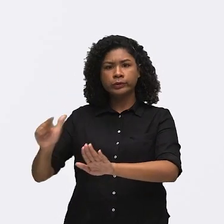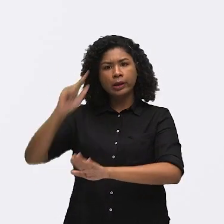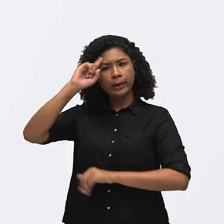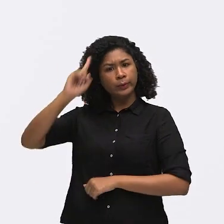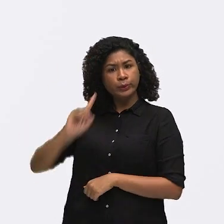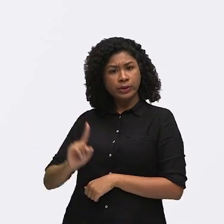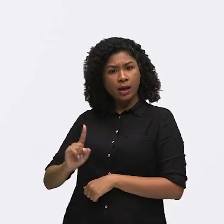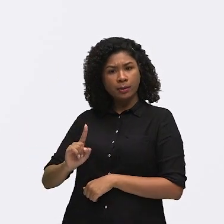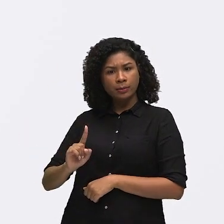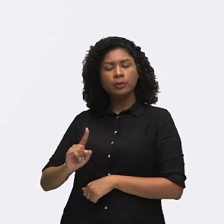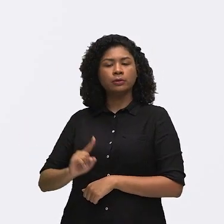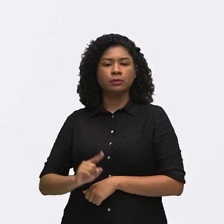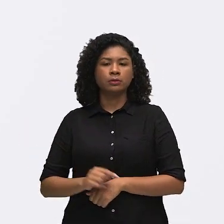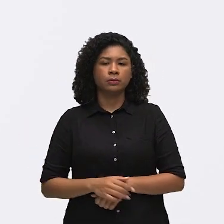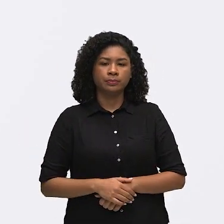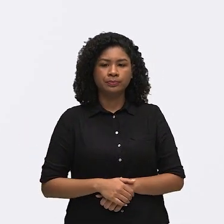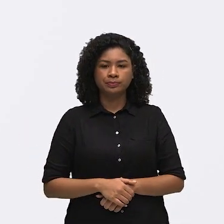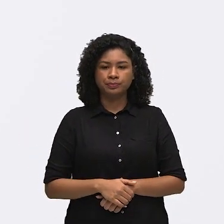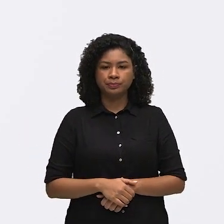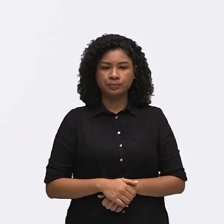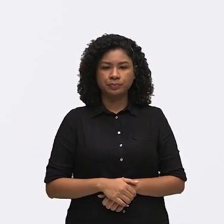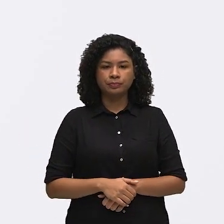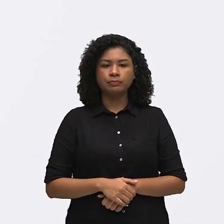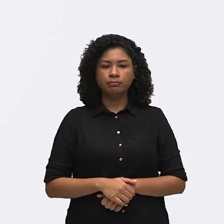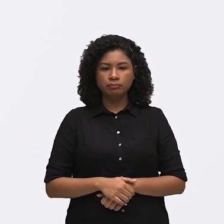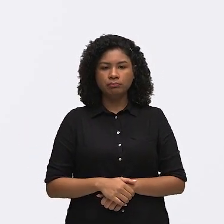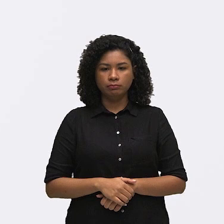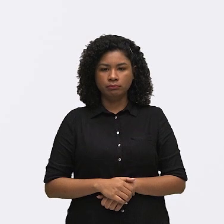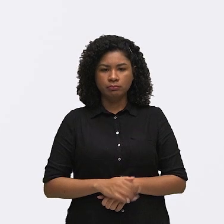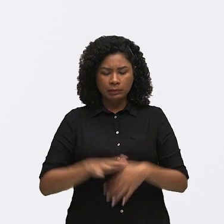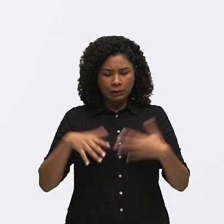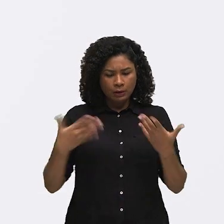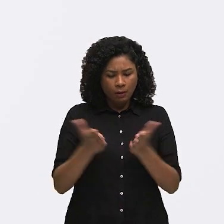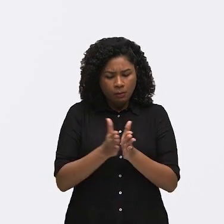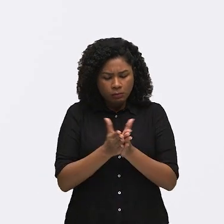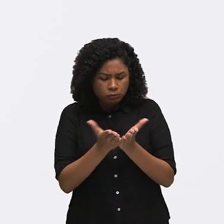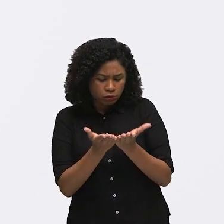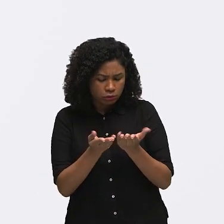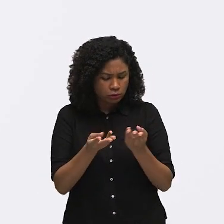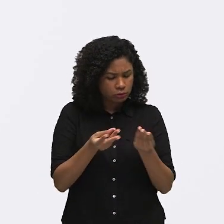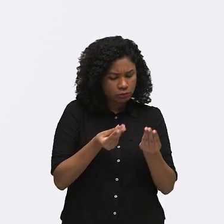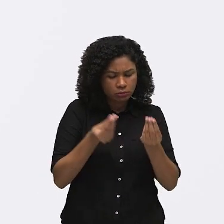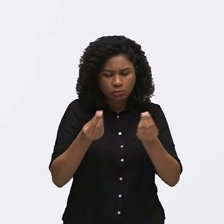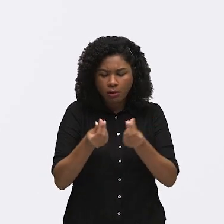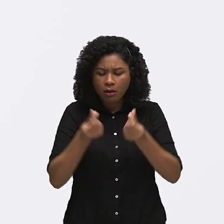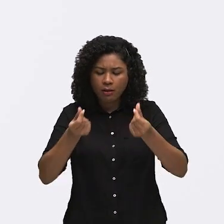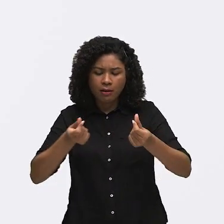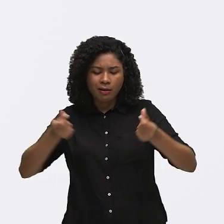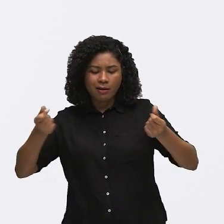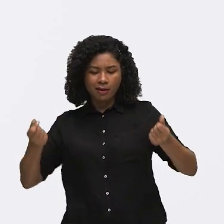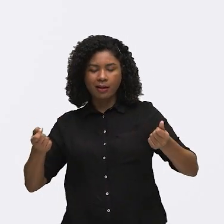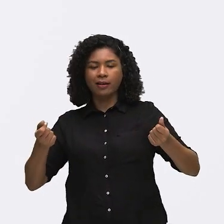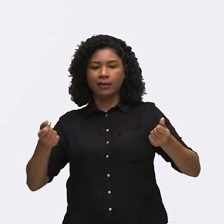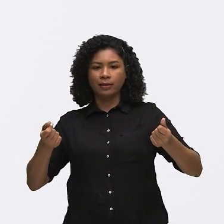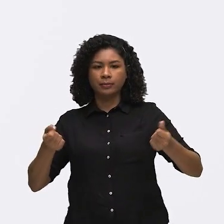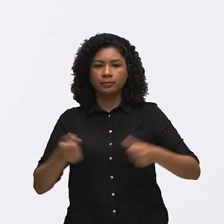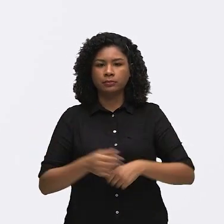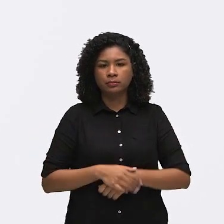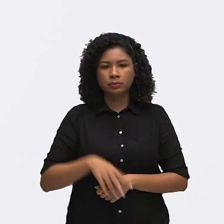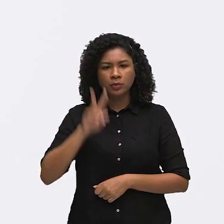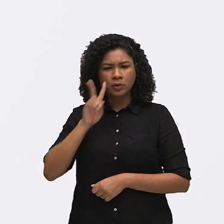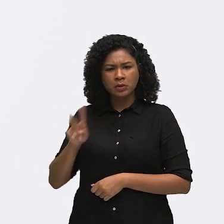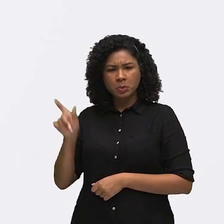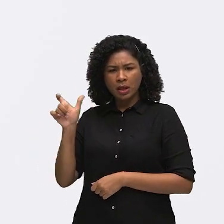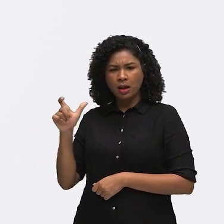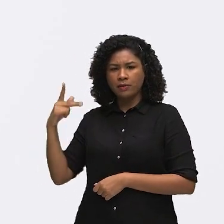bom? Um instante em cada um par de mãos e partem. Para ser passado, teria que ser partiram.